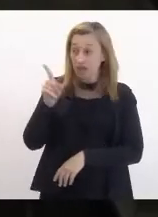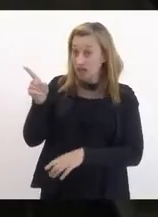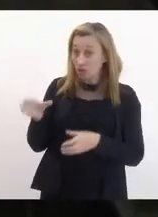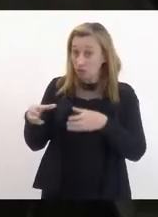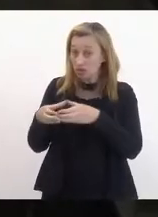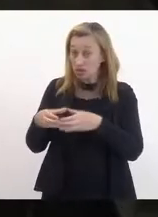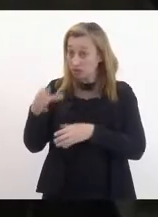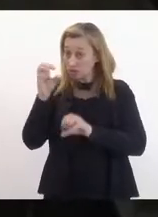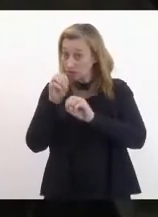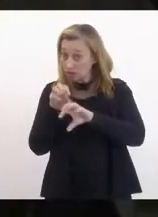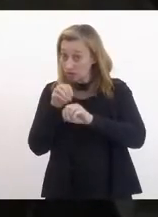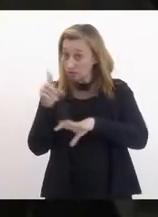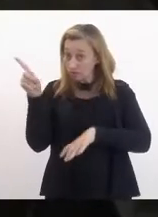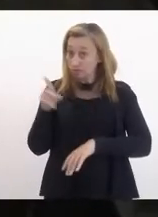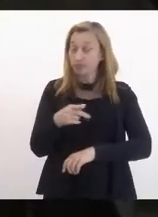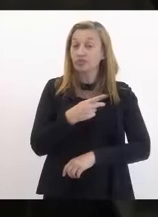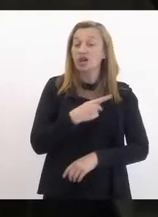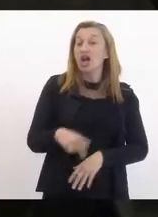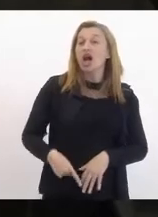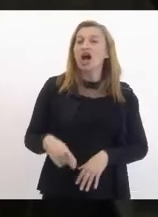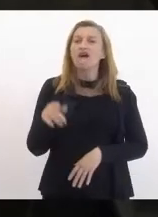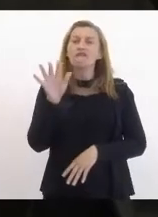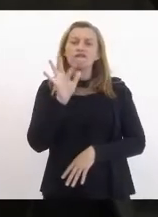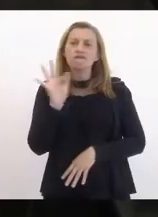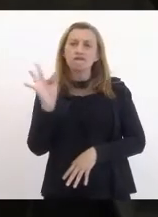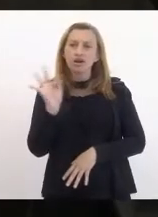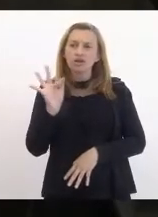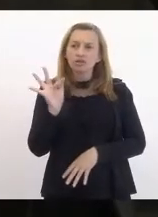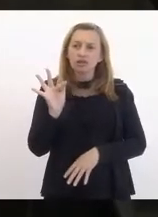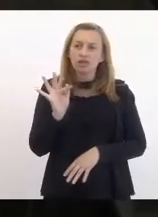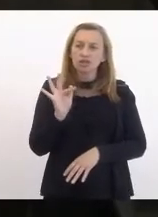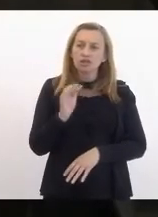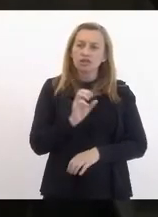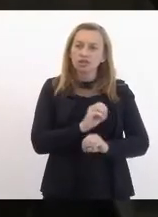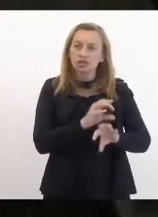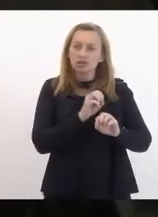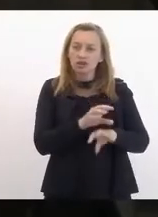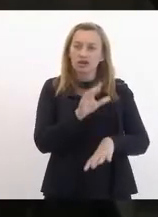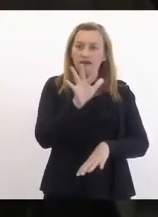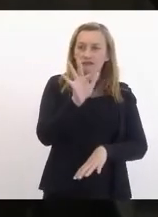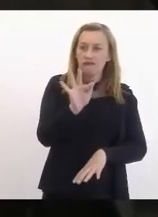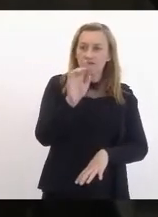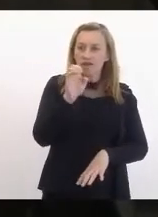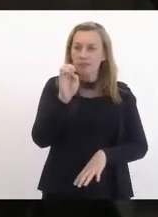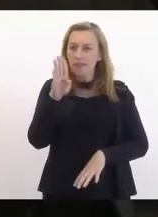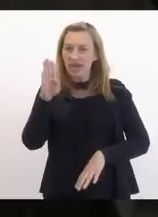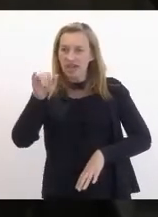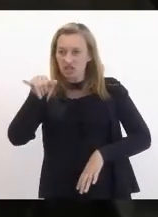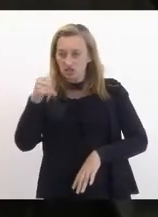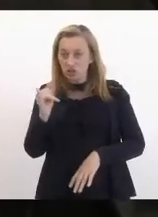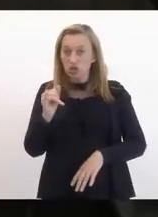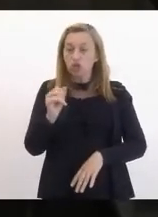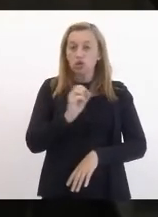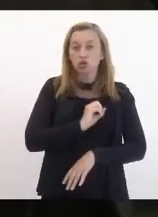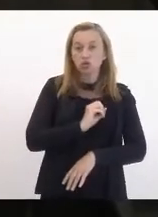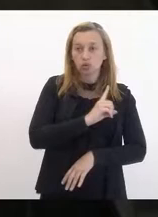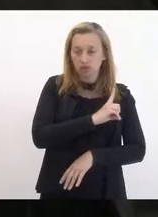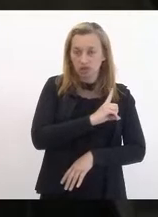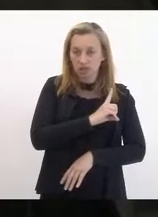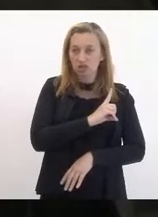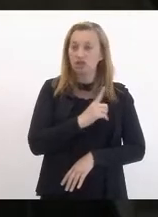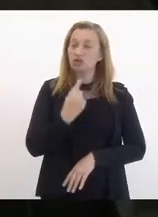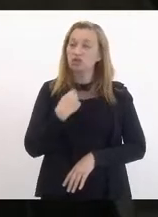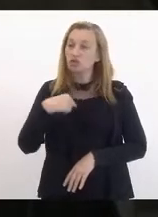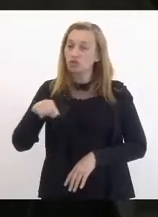Comissão de Educação, à Faculdade de Educação da Baixada Fluminense, a FEBEF, em Duque de Caxias, onde